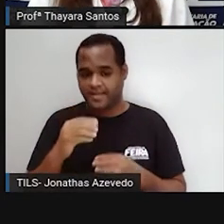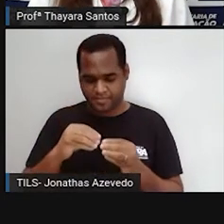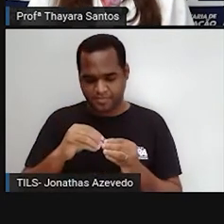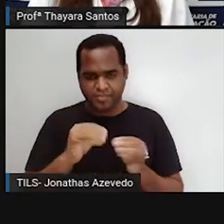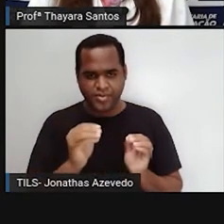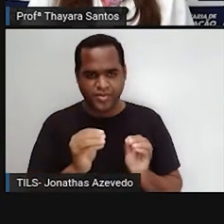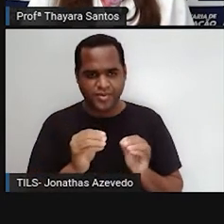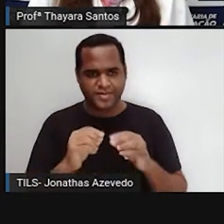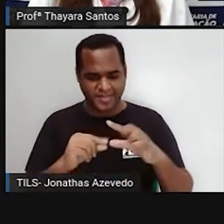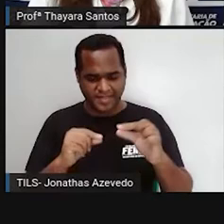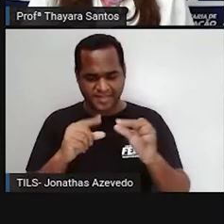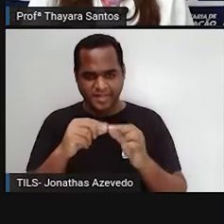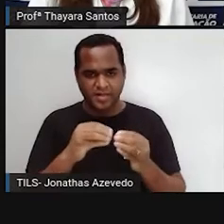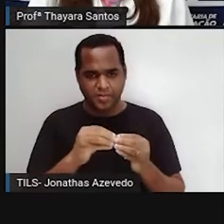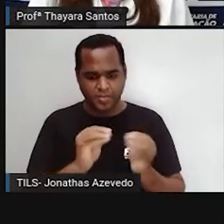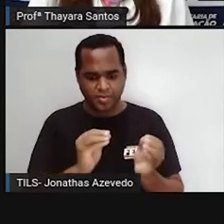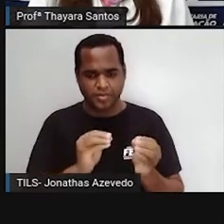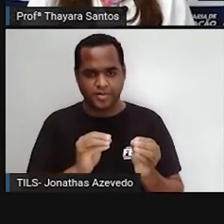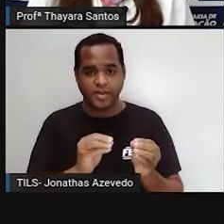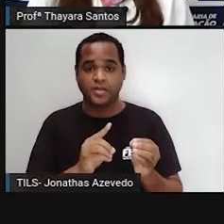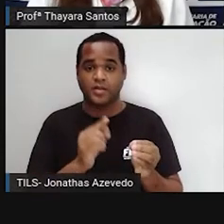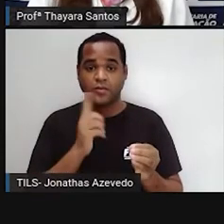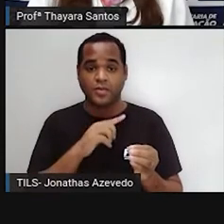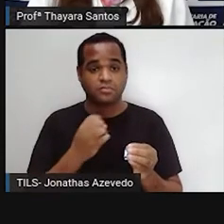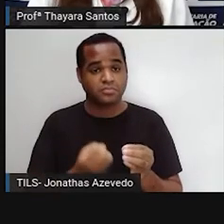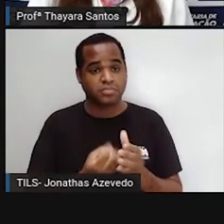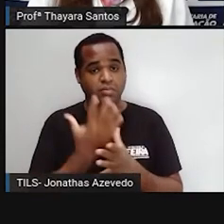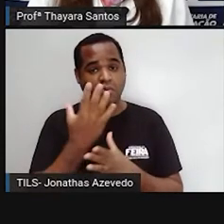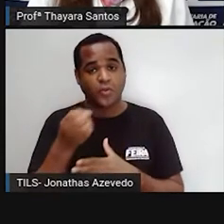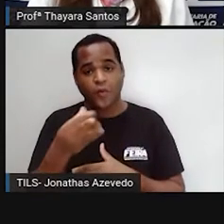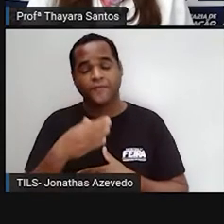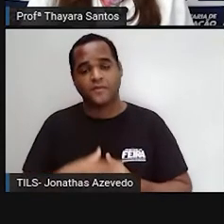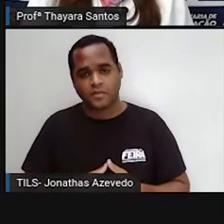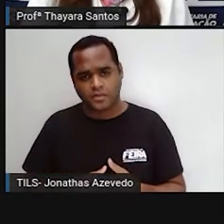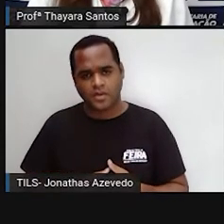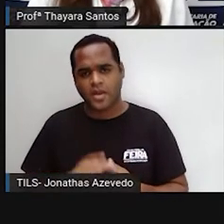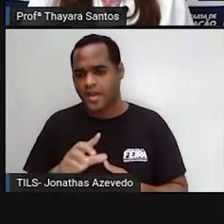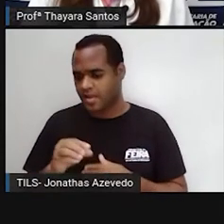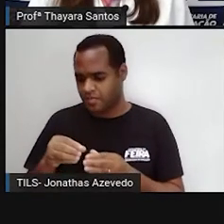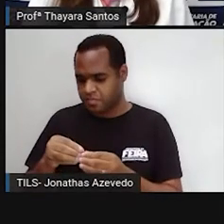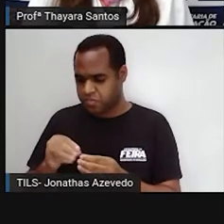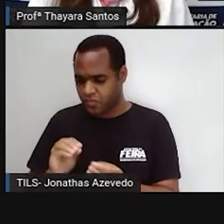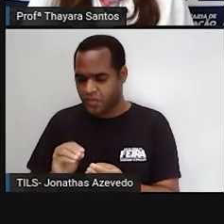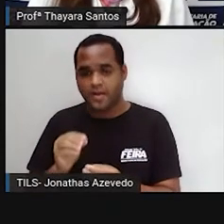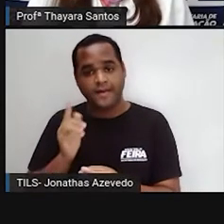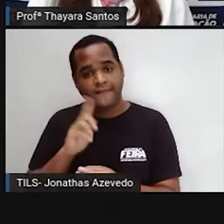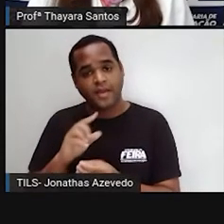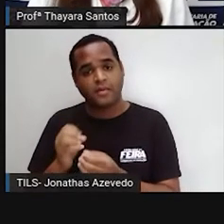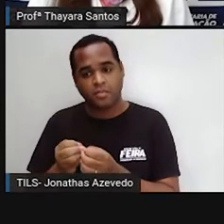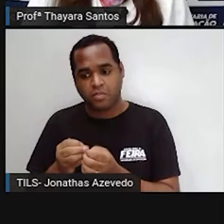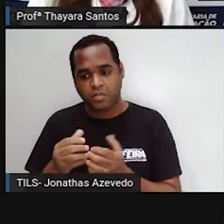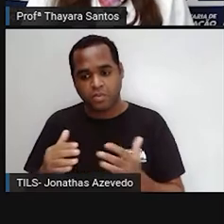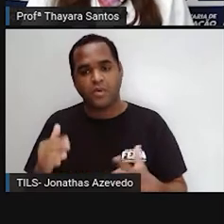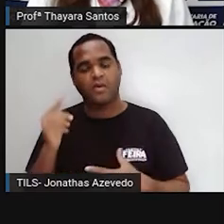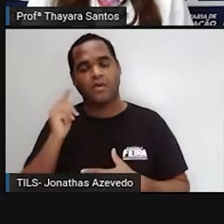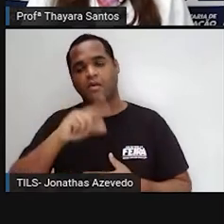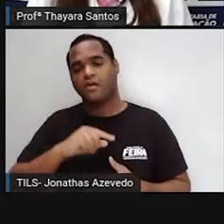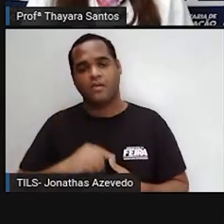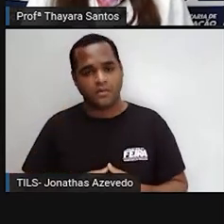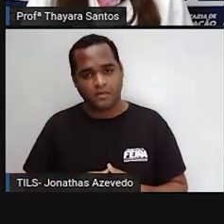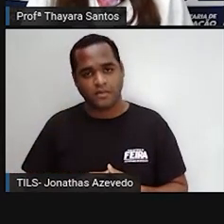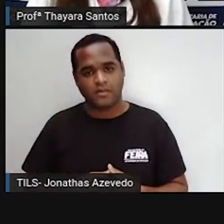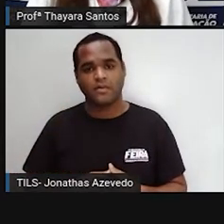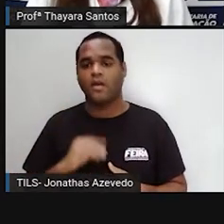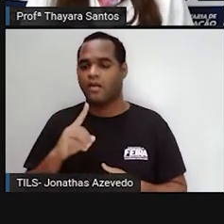se desenvolver, gerar um novo organismo, e aquele pedacinho que foi perdido vai se regenerar. Então, isso daqui